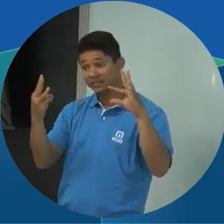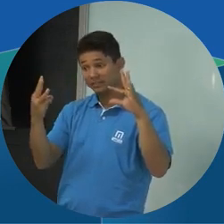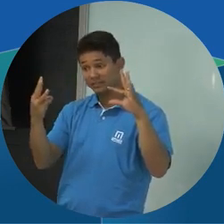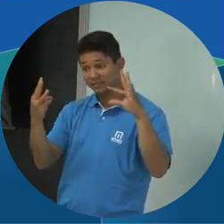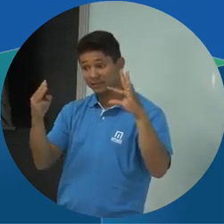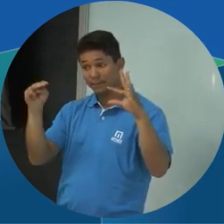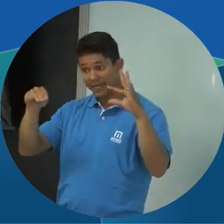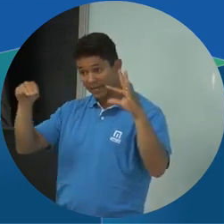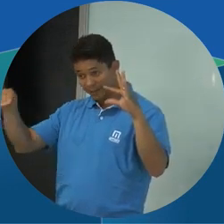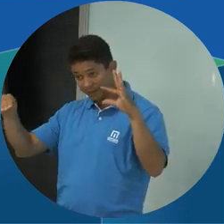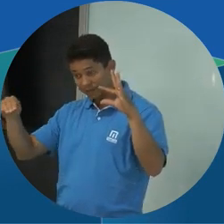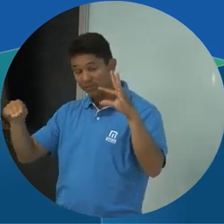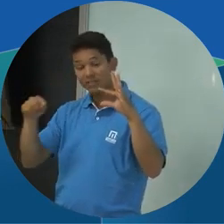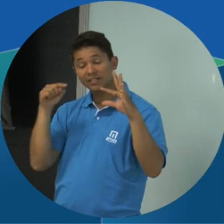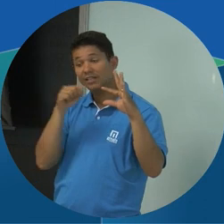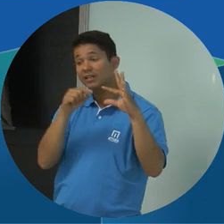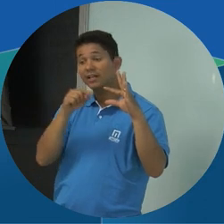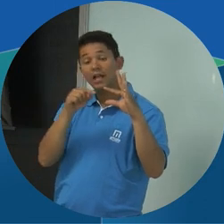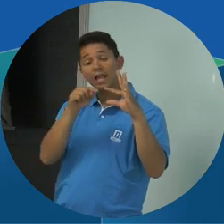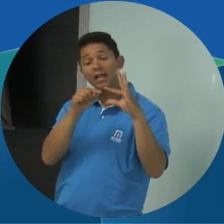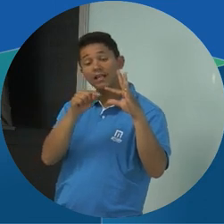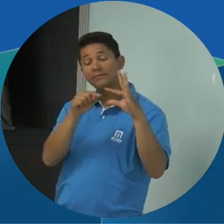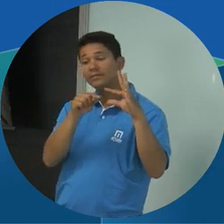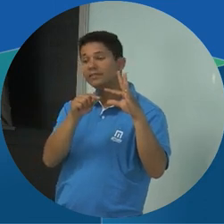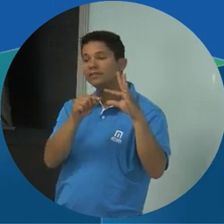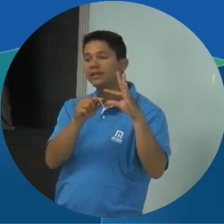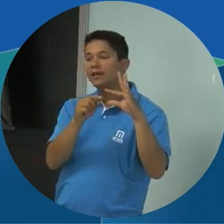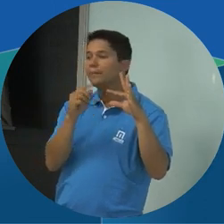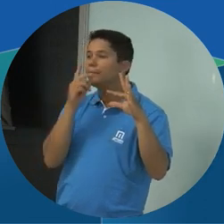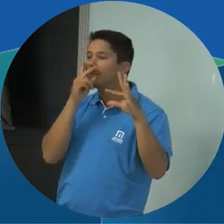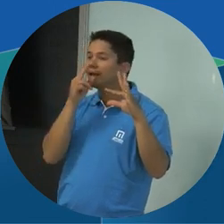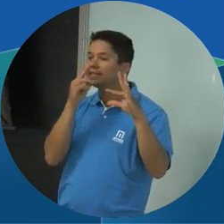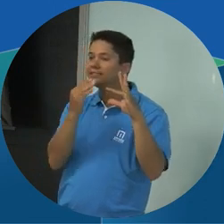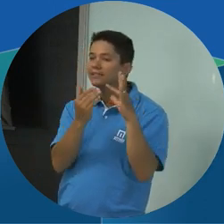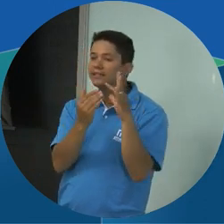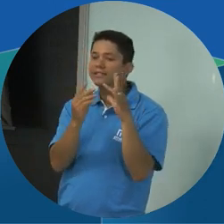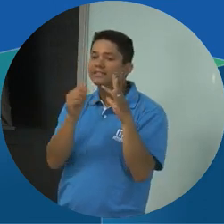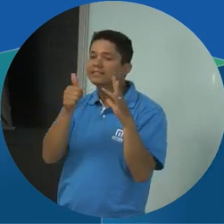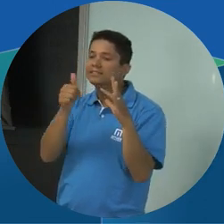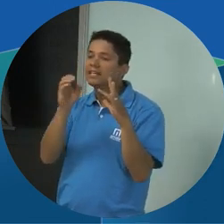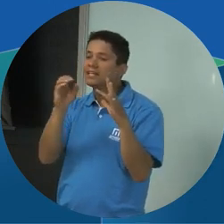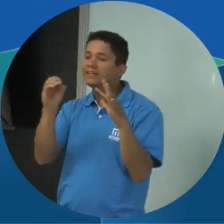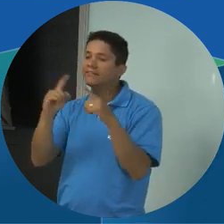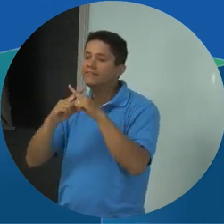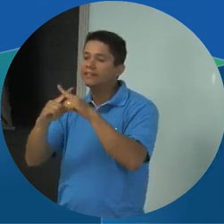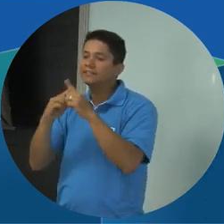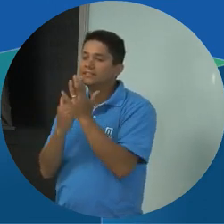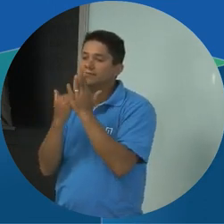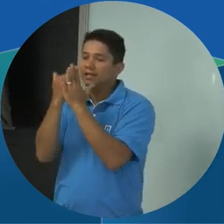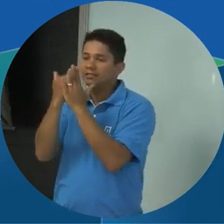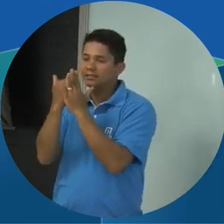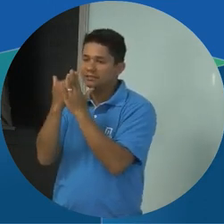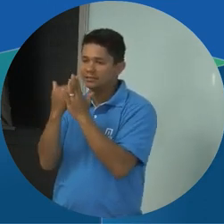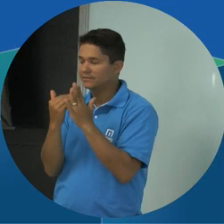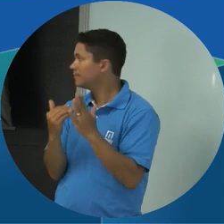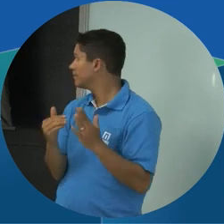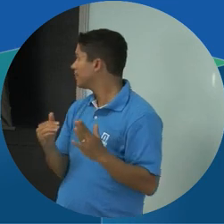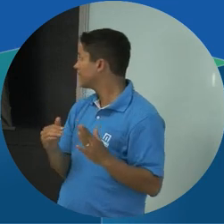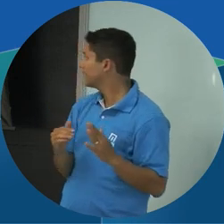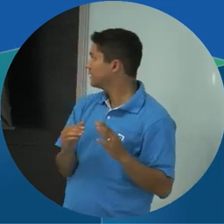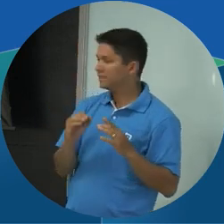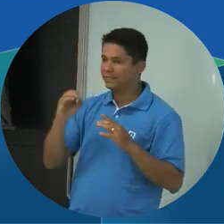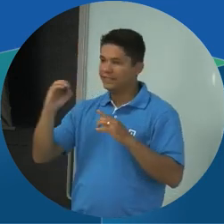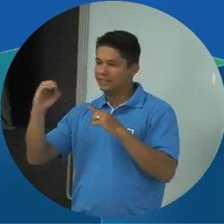certo? O tamanho do núcleo de jato é 100 vezes o diâmetro do bico. Tá? Ou seja,